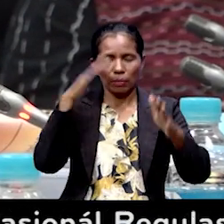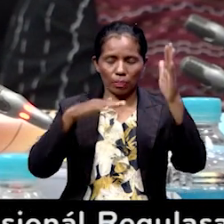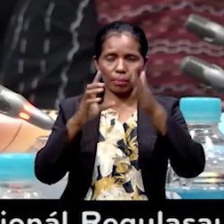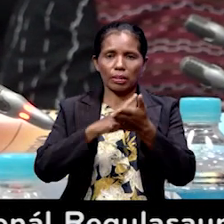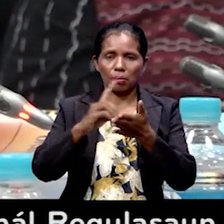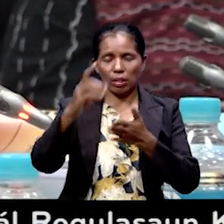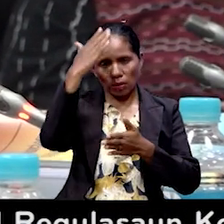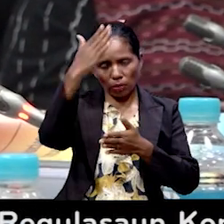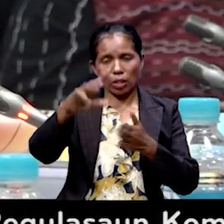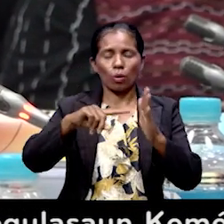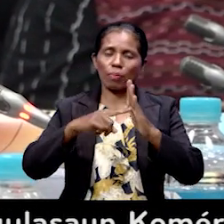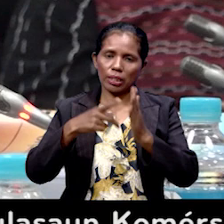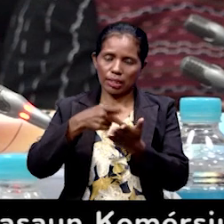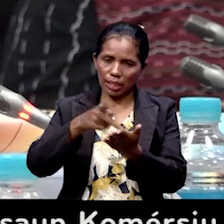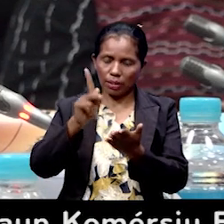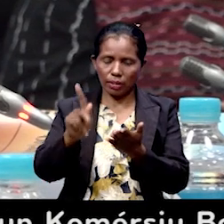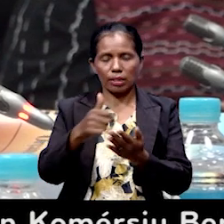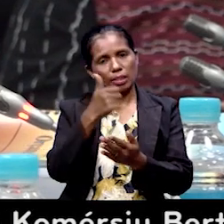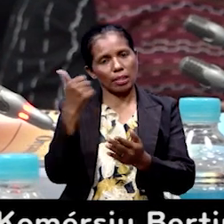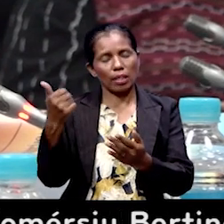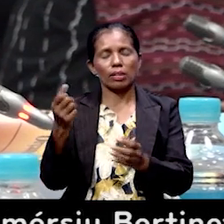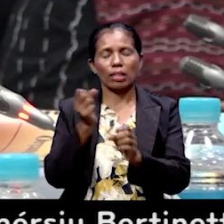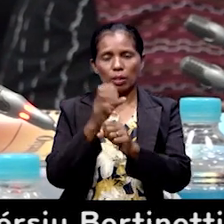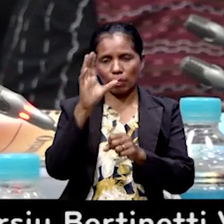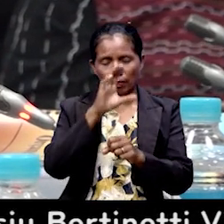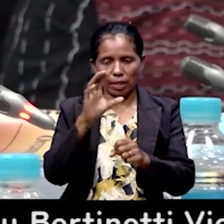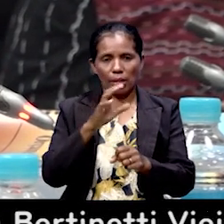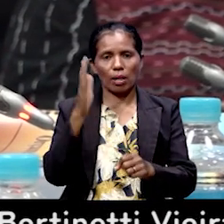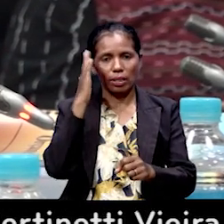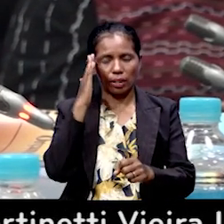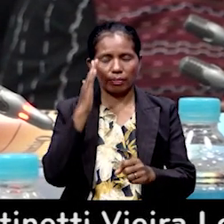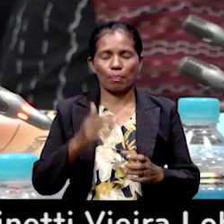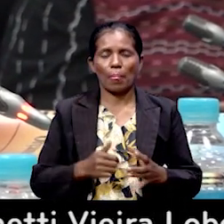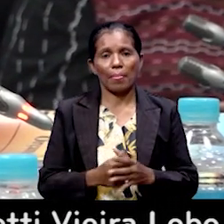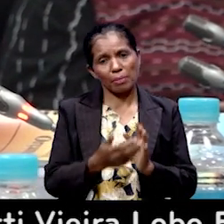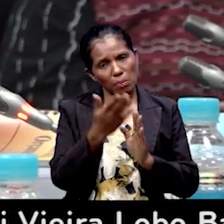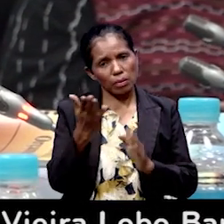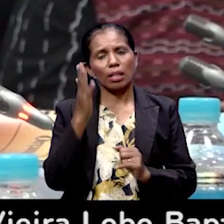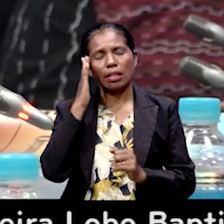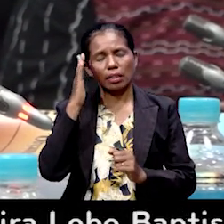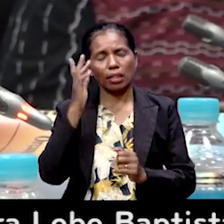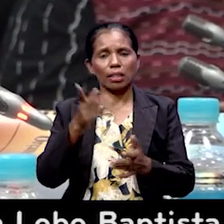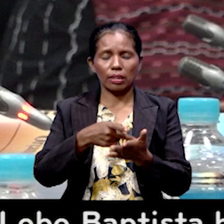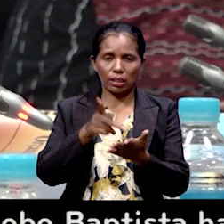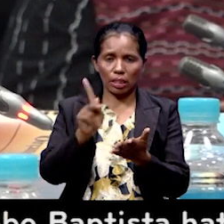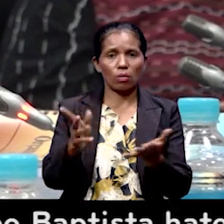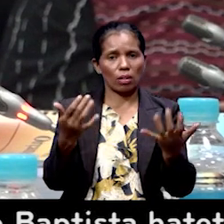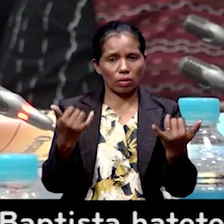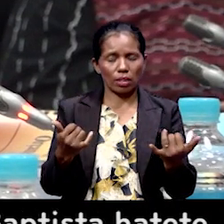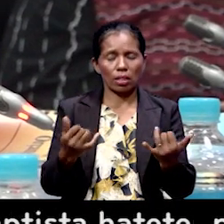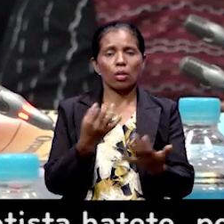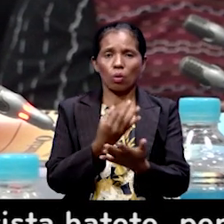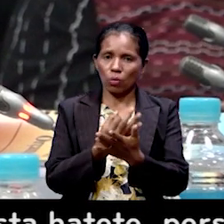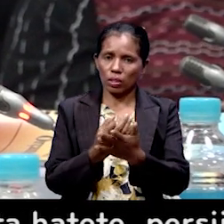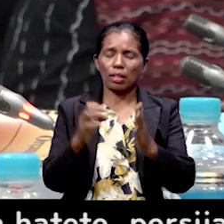Seloana. Será selo que se verifica. Portanto, então pode ser até que o pagamento irané. Osan